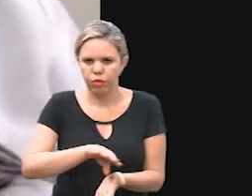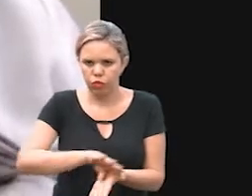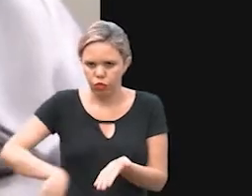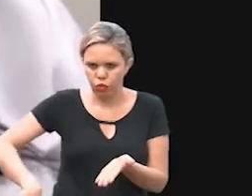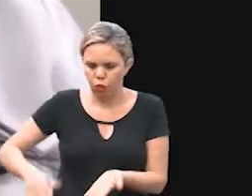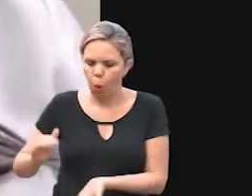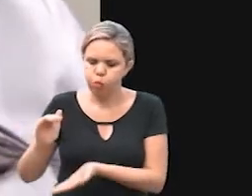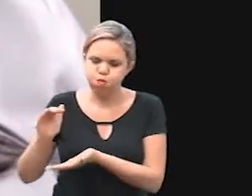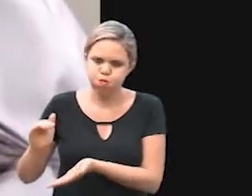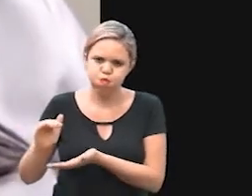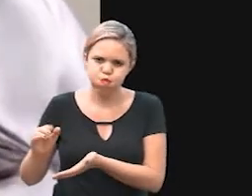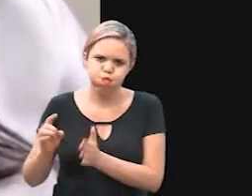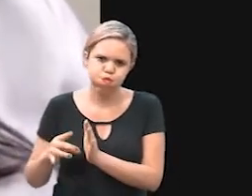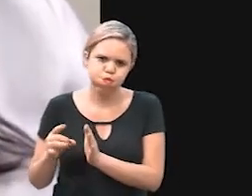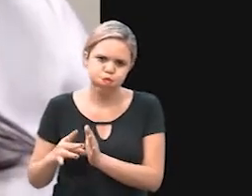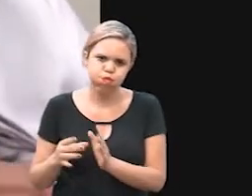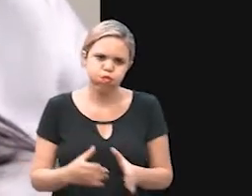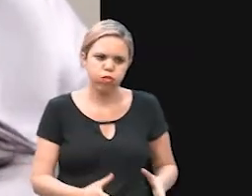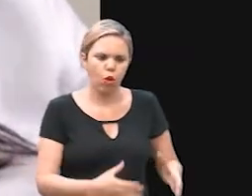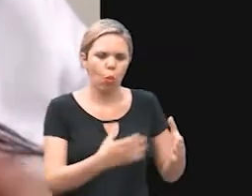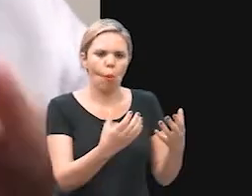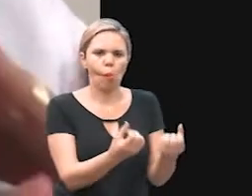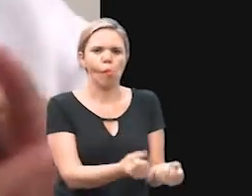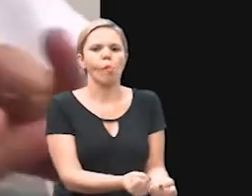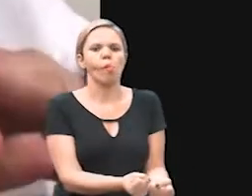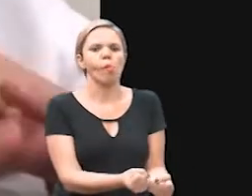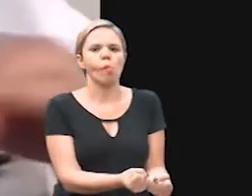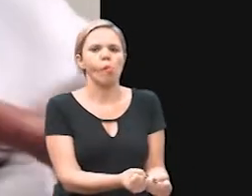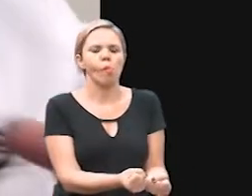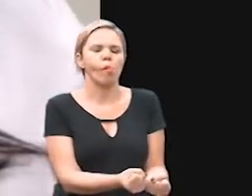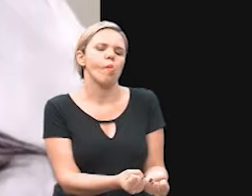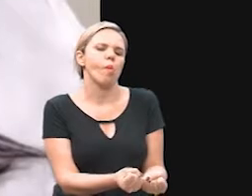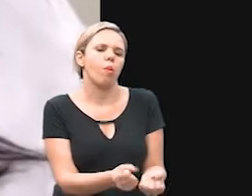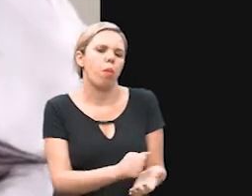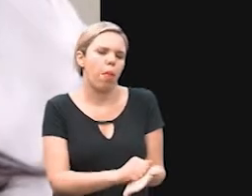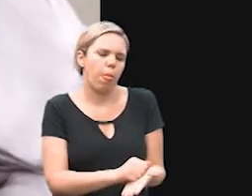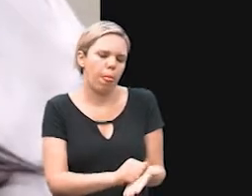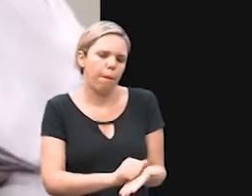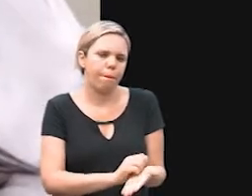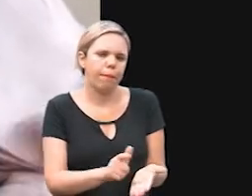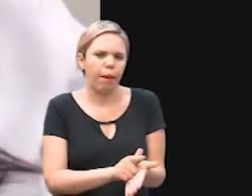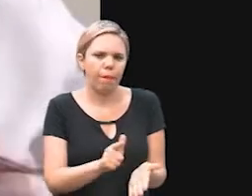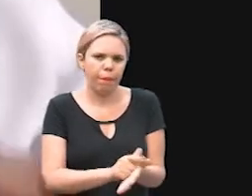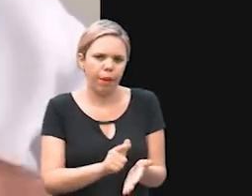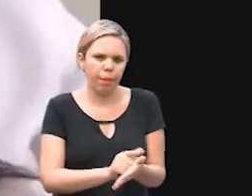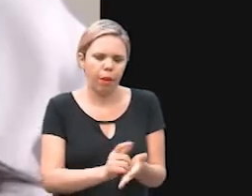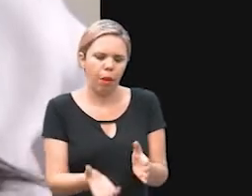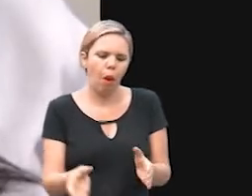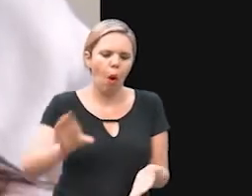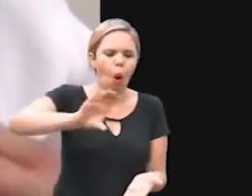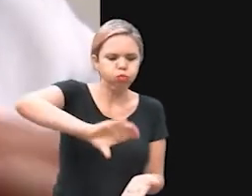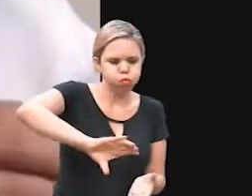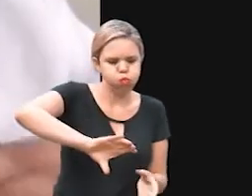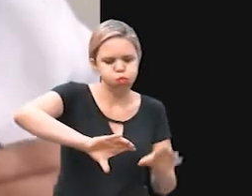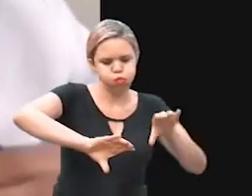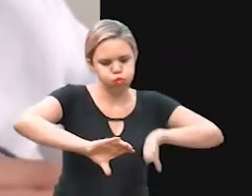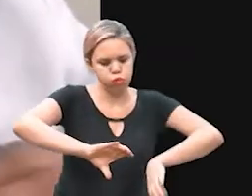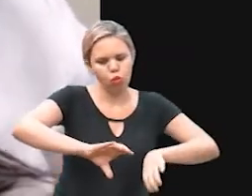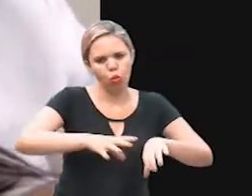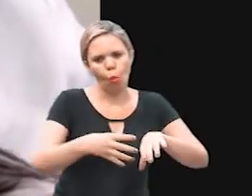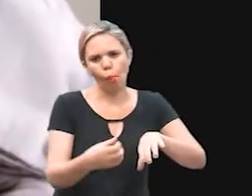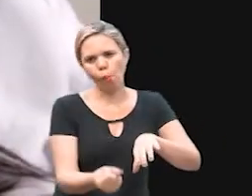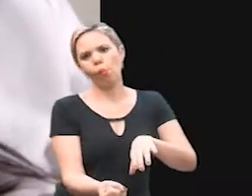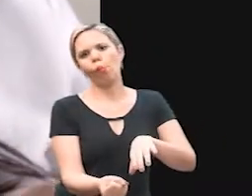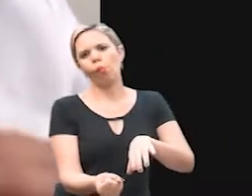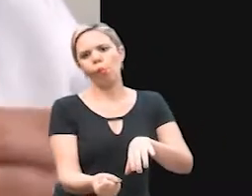retiro eles, né? Coloco eles para secar num pano, pode ser num guardanapo limpo, de boca virada para baixo, para a gente